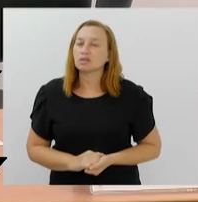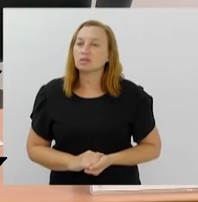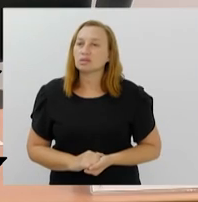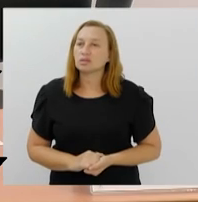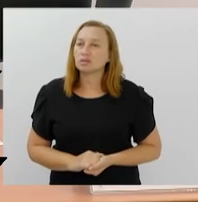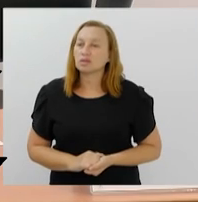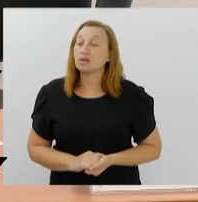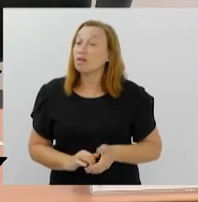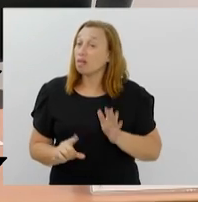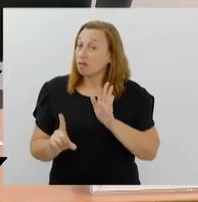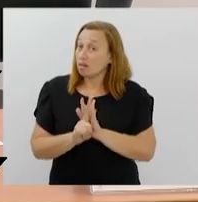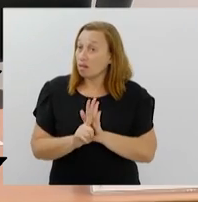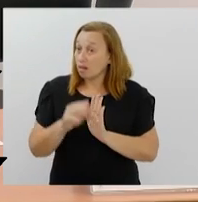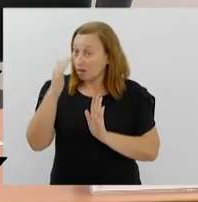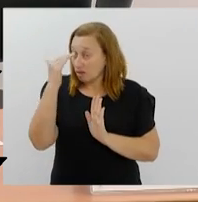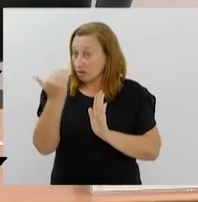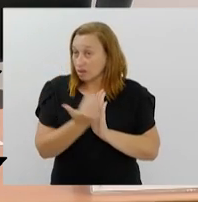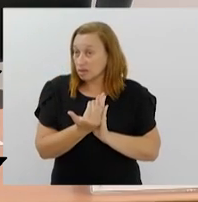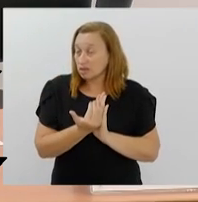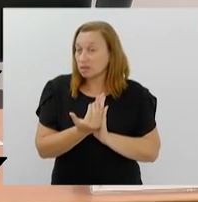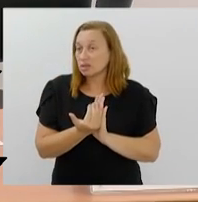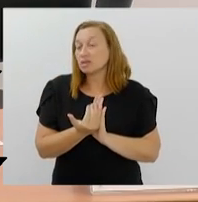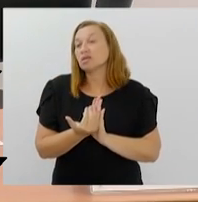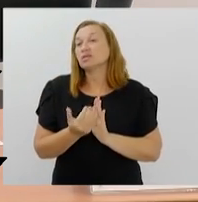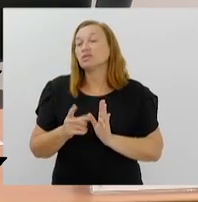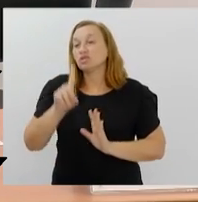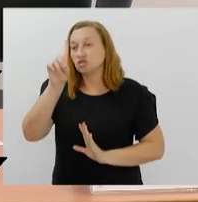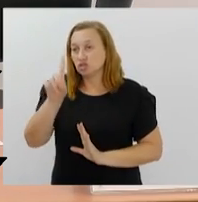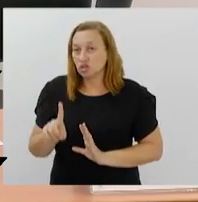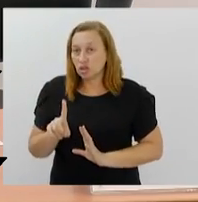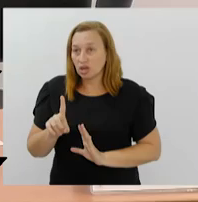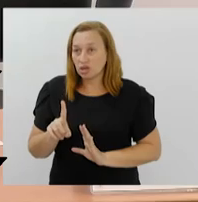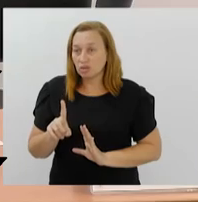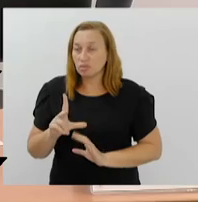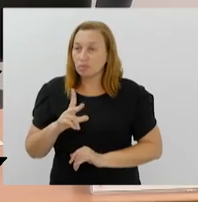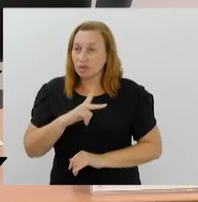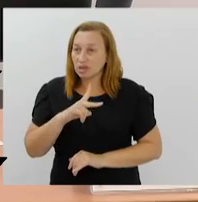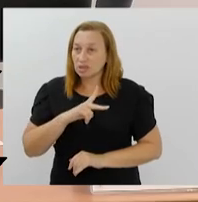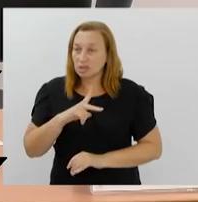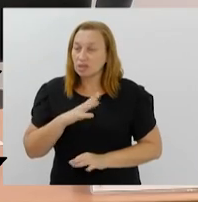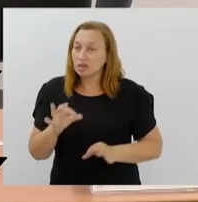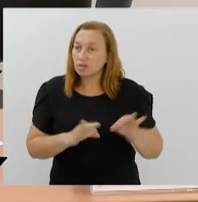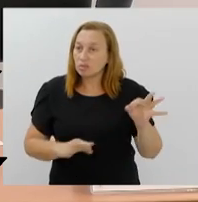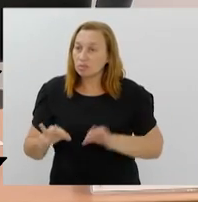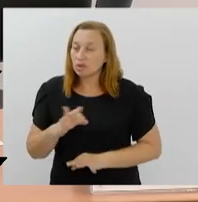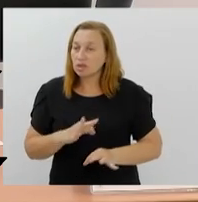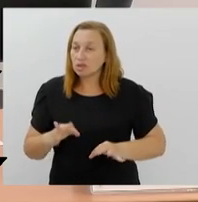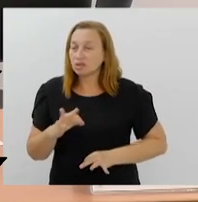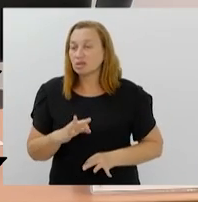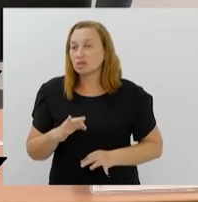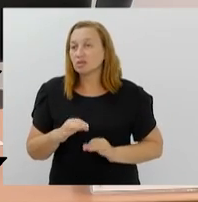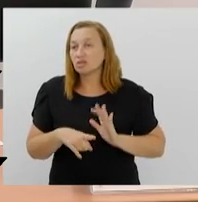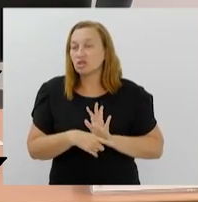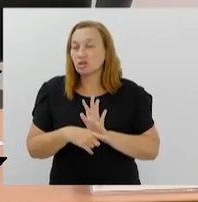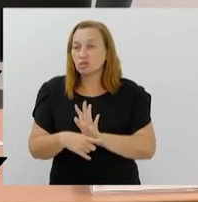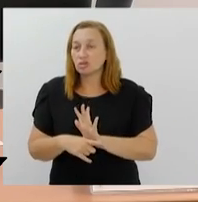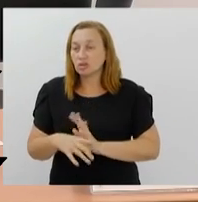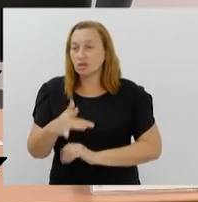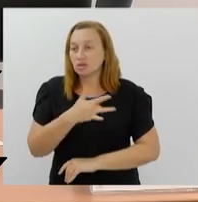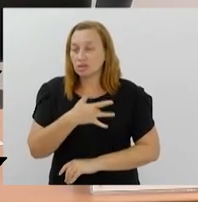desta lei as pessoas jurídicas de direito privado que operam planos de assistência e saúde sem prejuízo